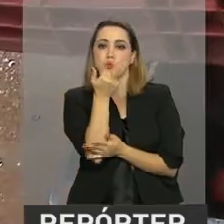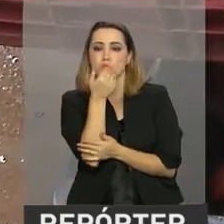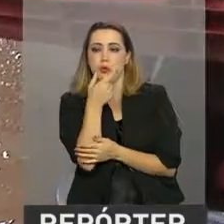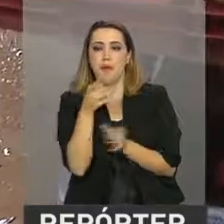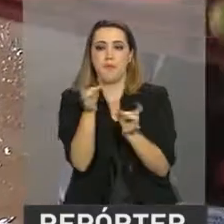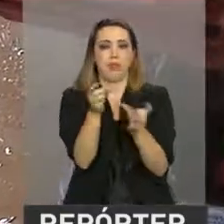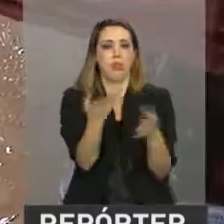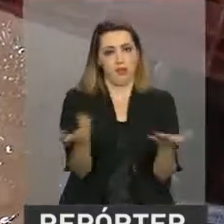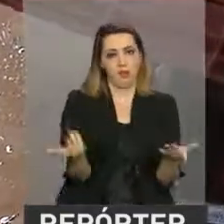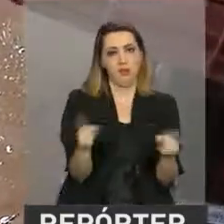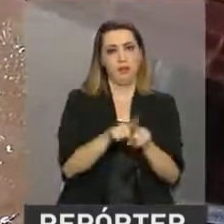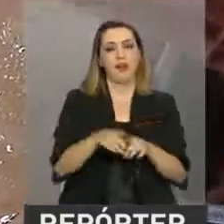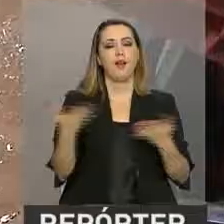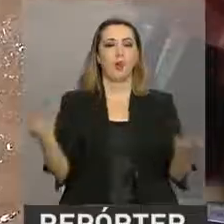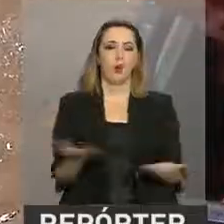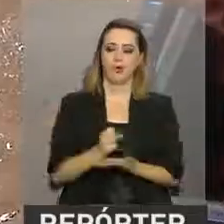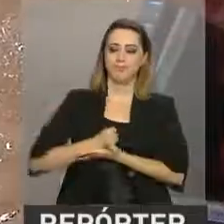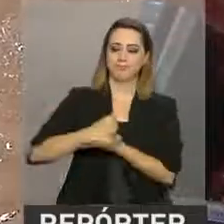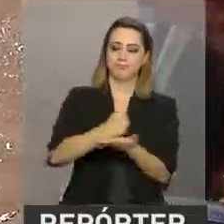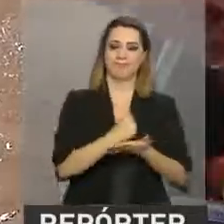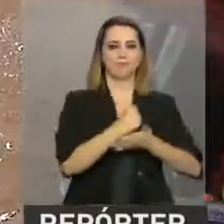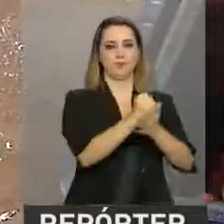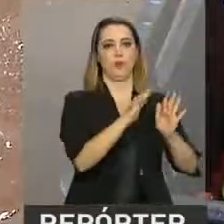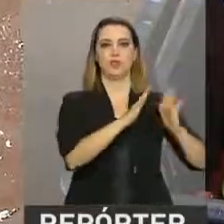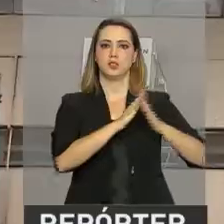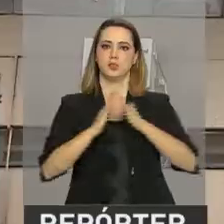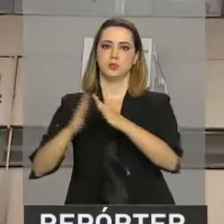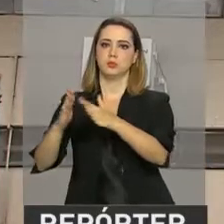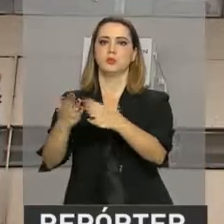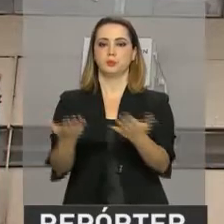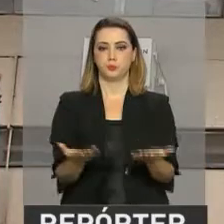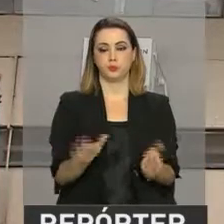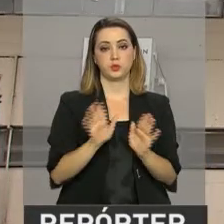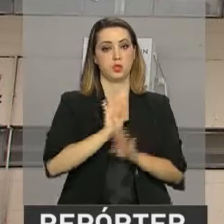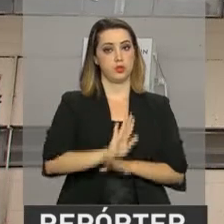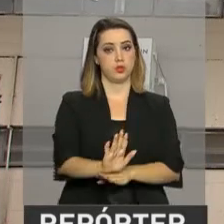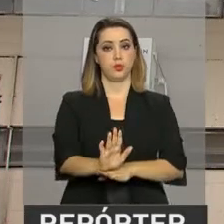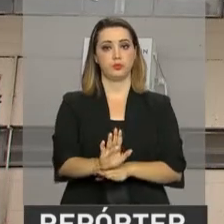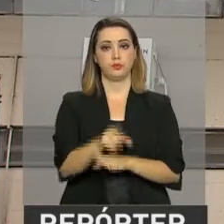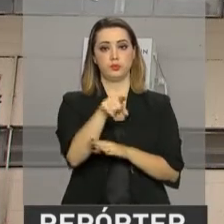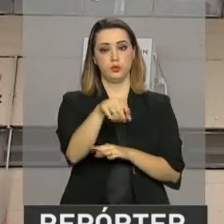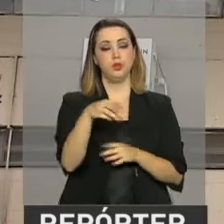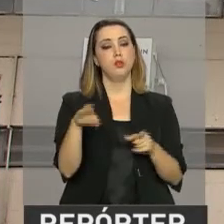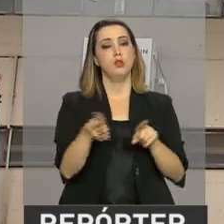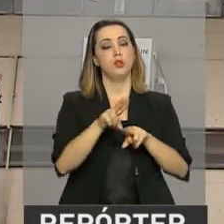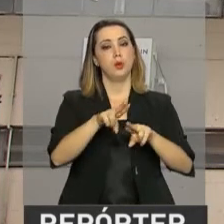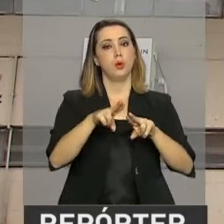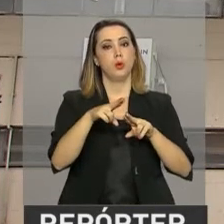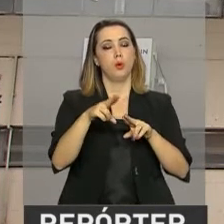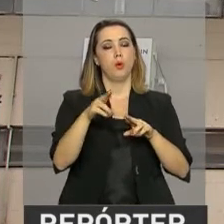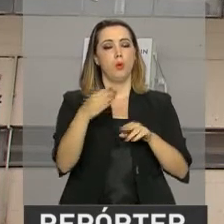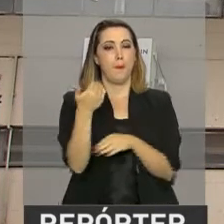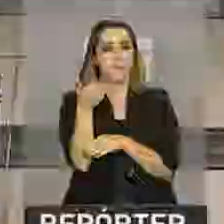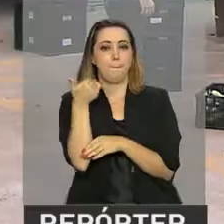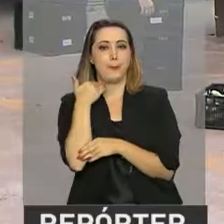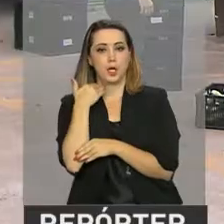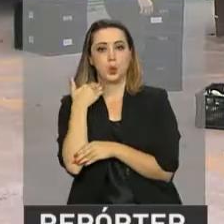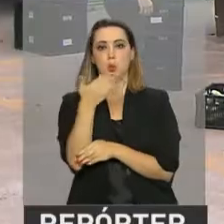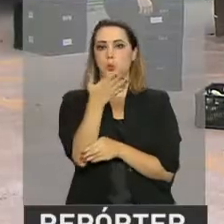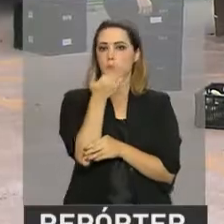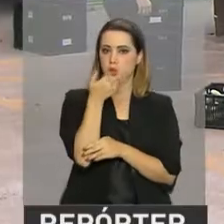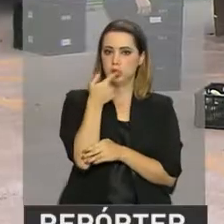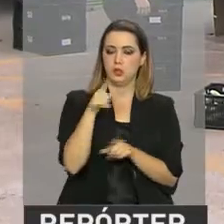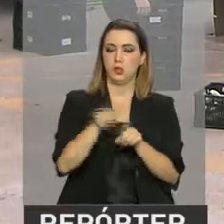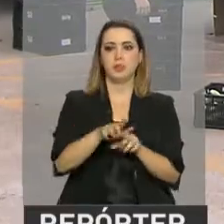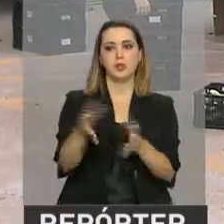nobre. São doados para instituições de caridade. Por mês, o Banco de Alimentos do Distrito Federal recebe